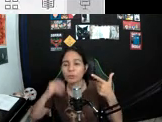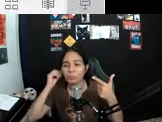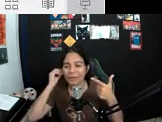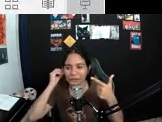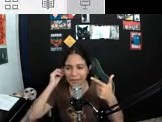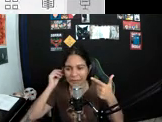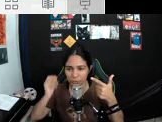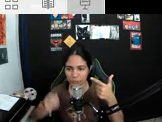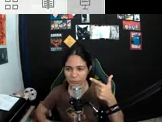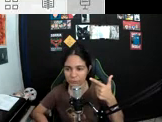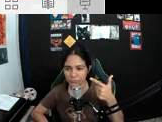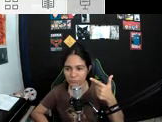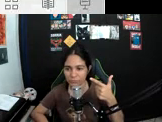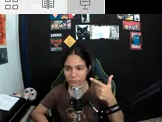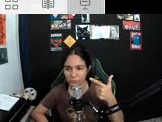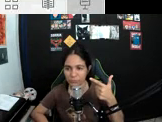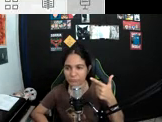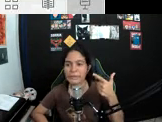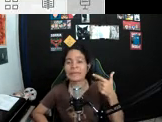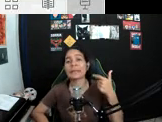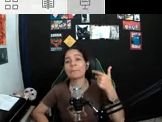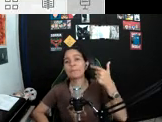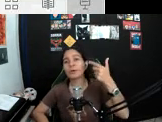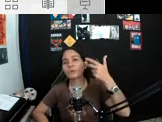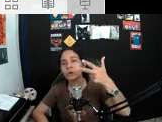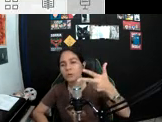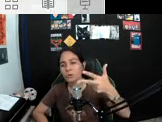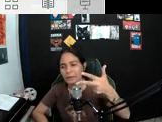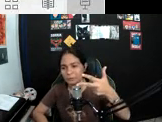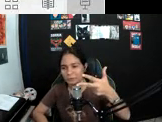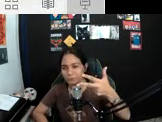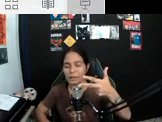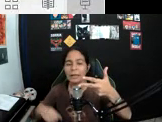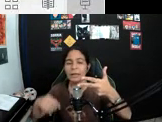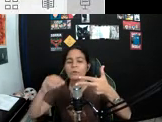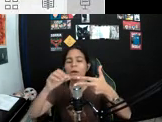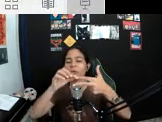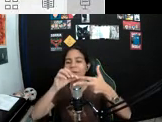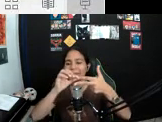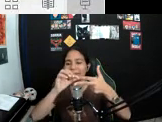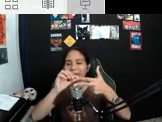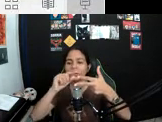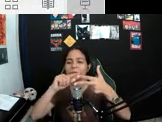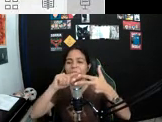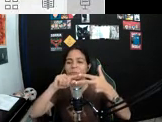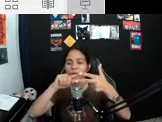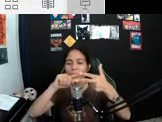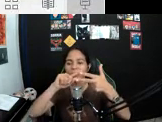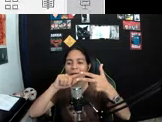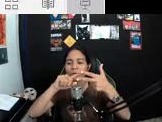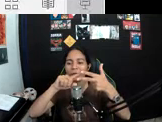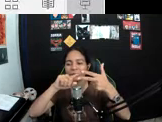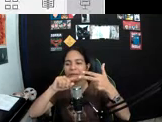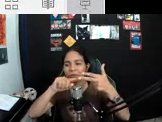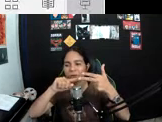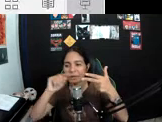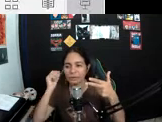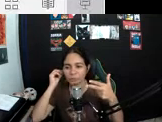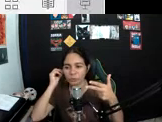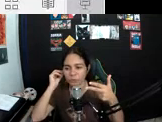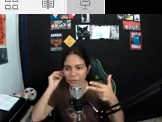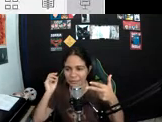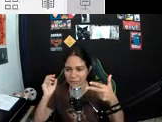passado por um mestrado e depois um doutorado. Com algumas exceções, ele pode pular do